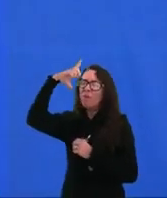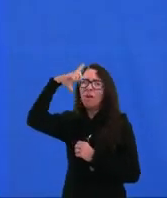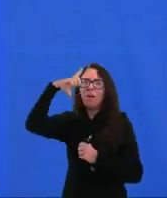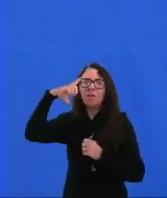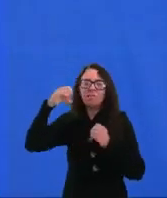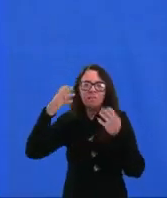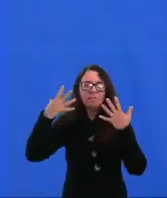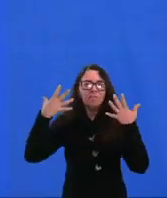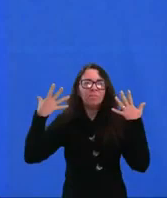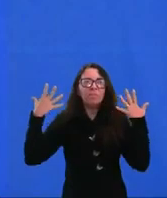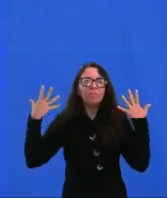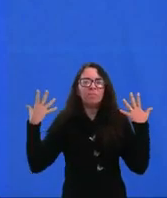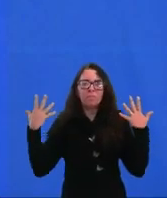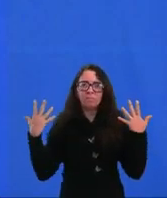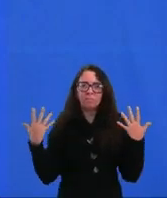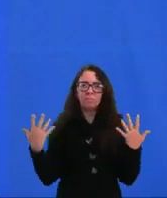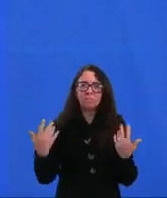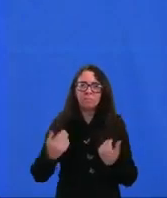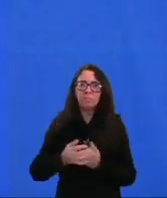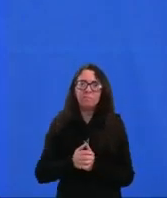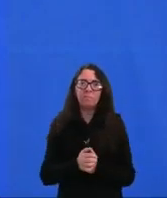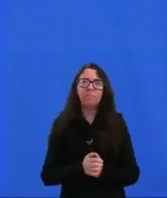Vamos ler aqui com os irmãos.